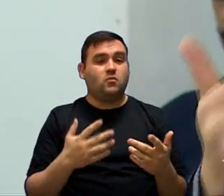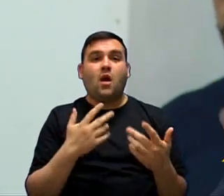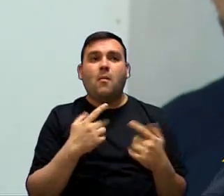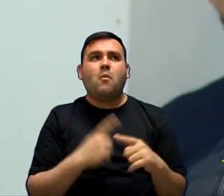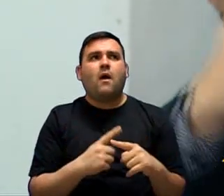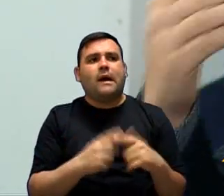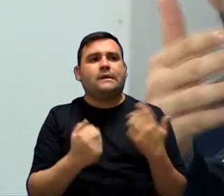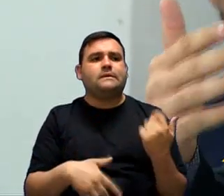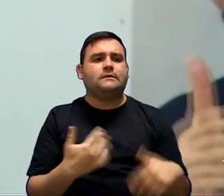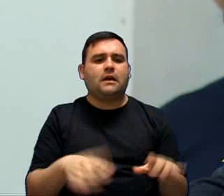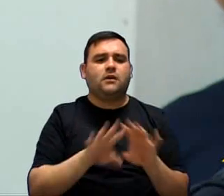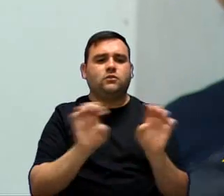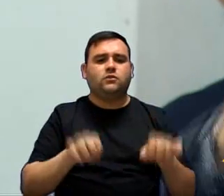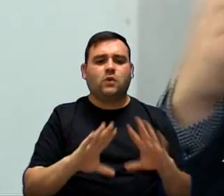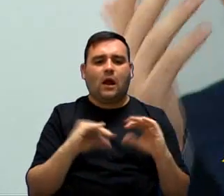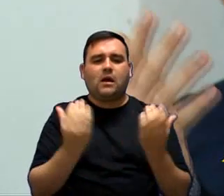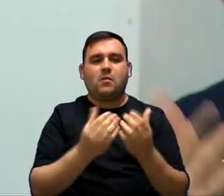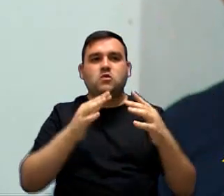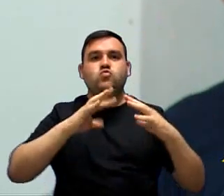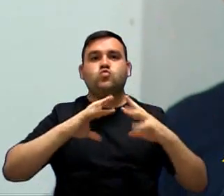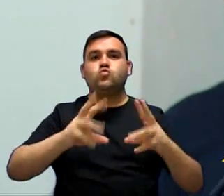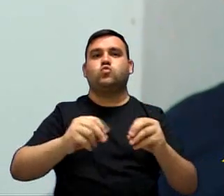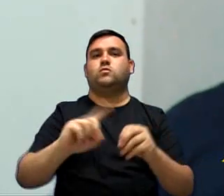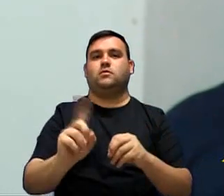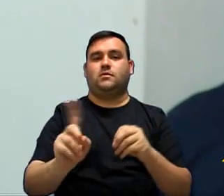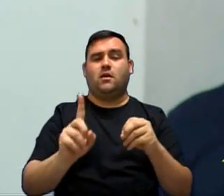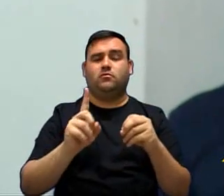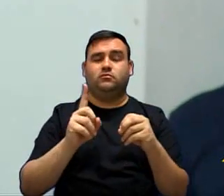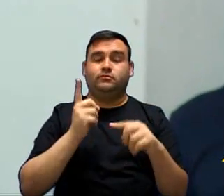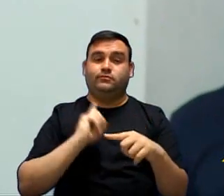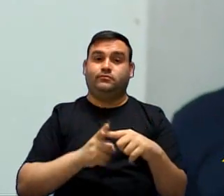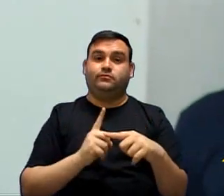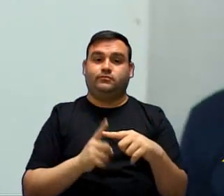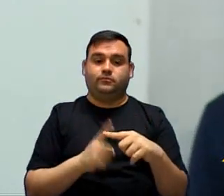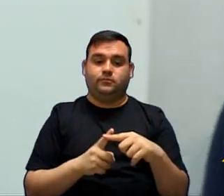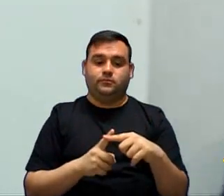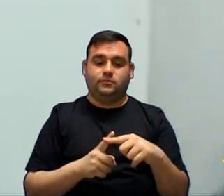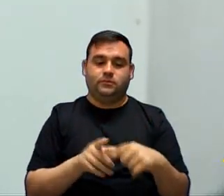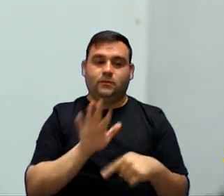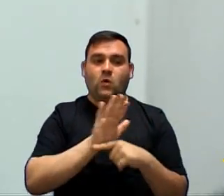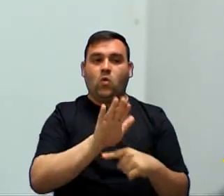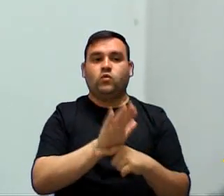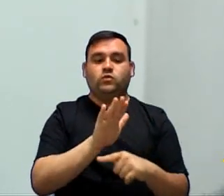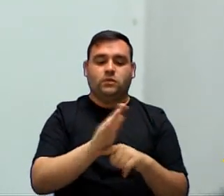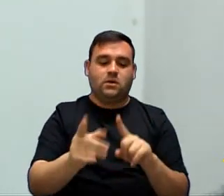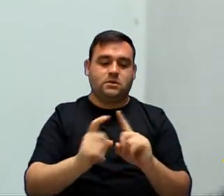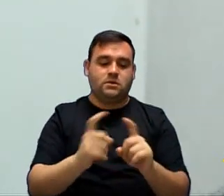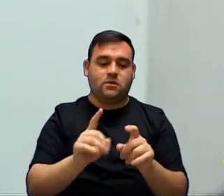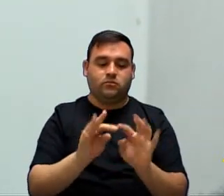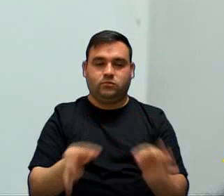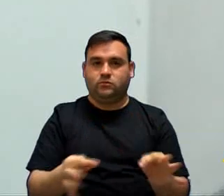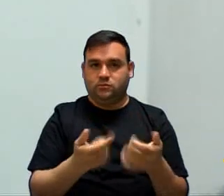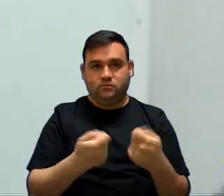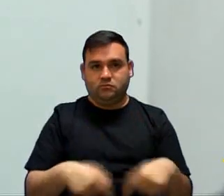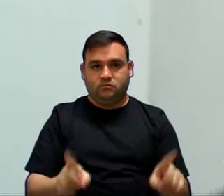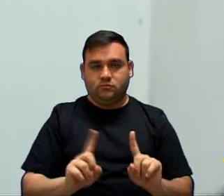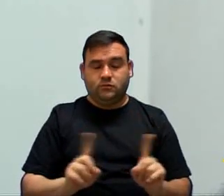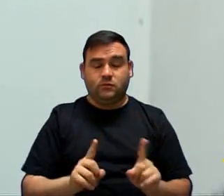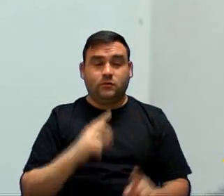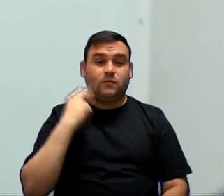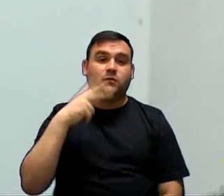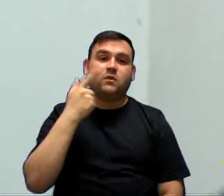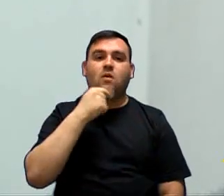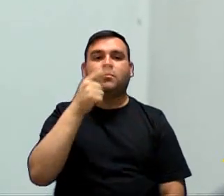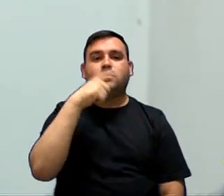se falar de estrutura da casa como um todo para dar amparo para uma sessão ordinária. Tá?